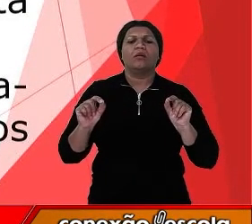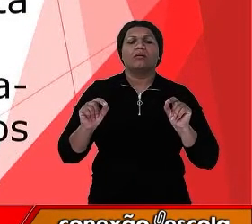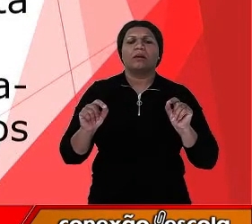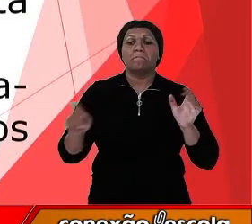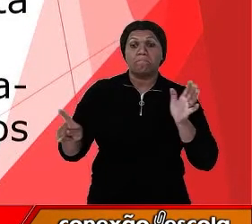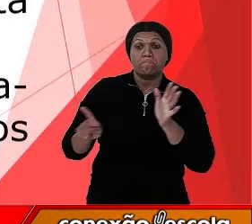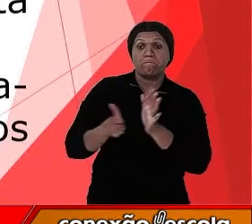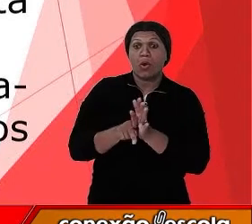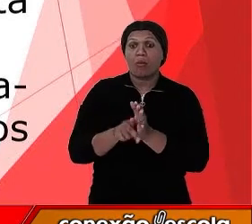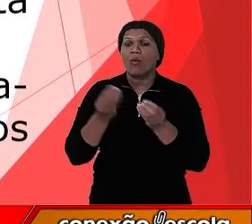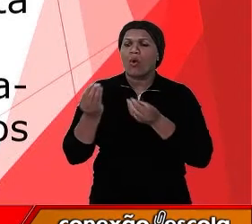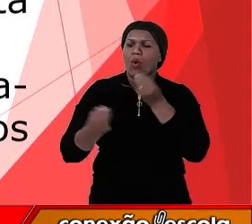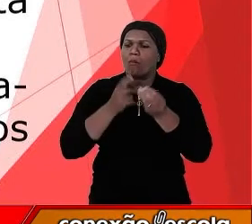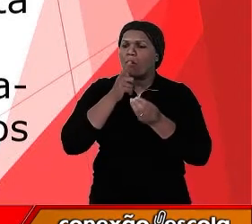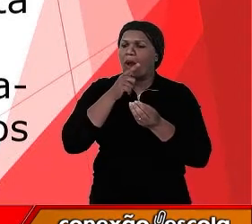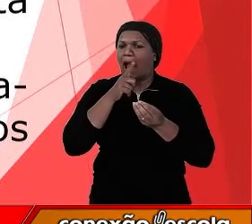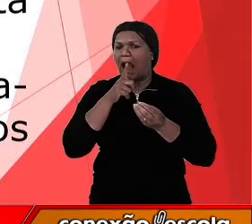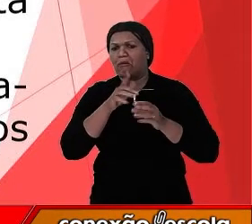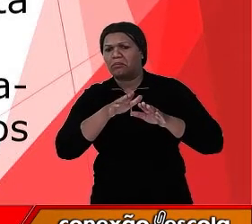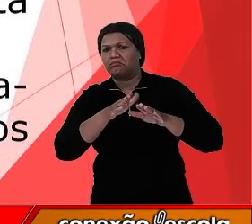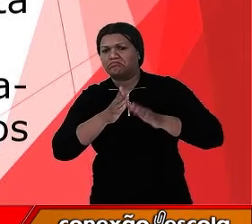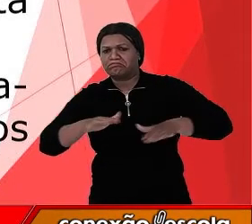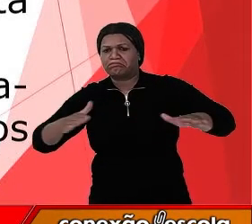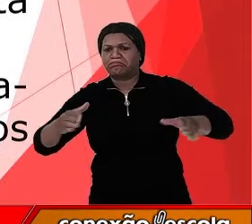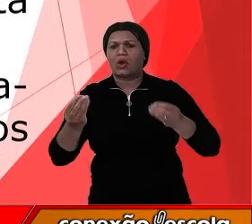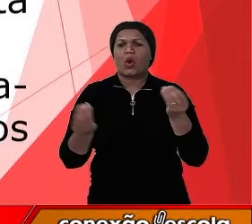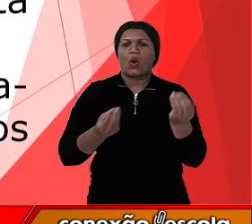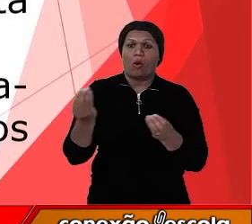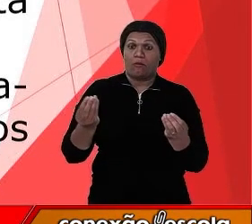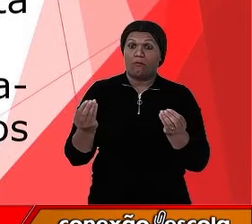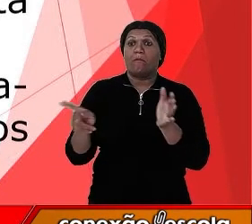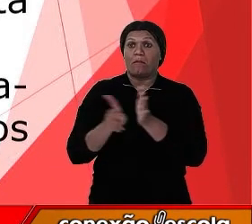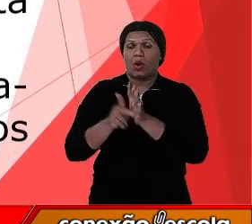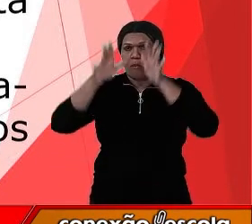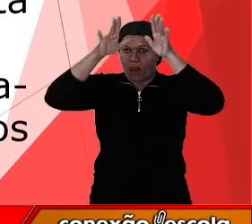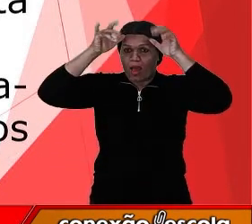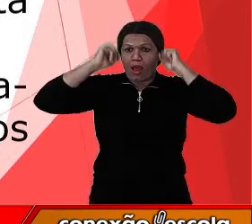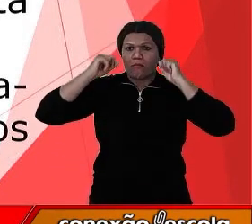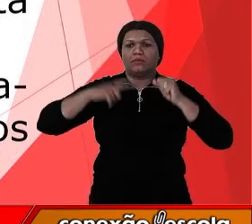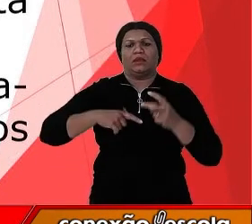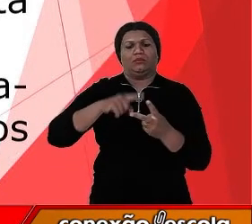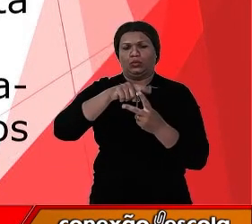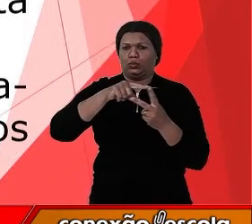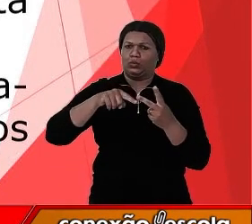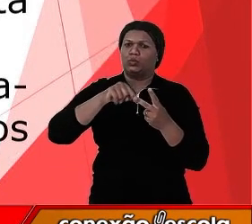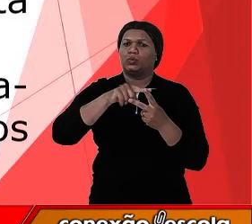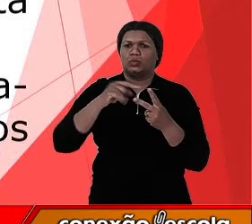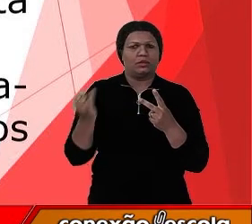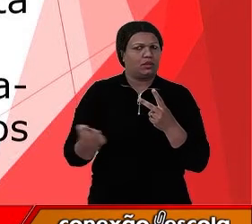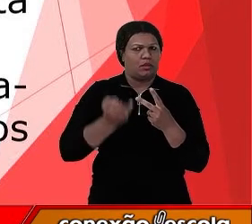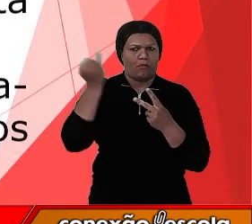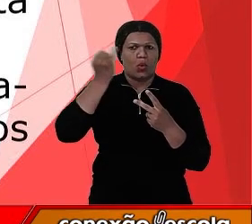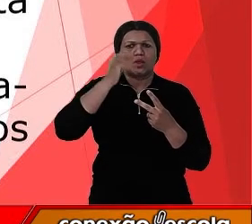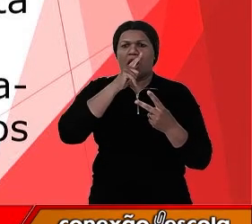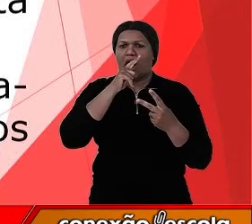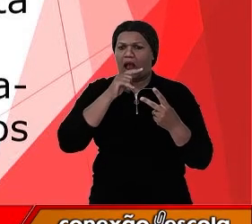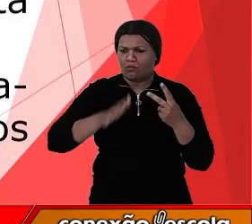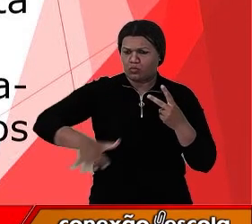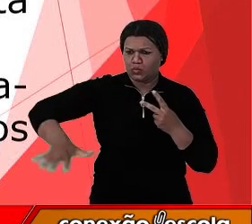hidrográfica o domínio amazônico apresentam duas importantes bacias hidrográficas